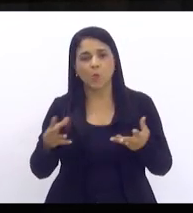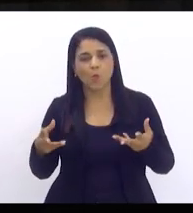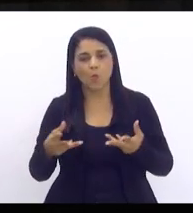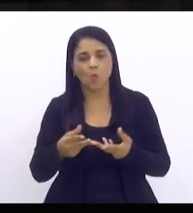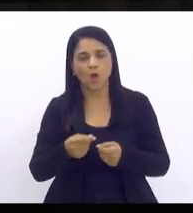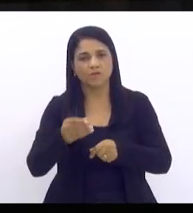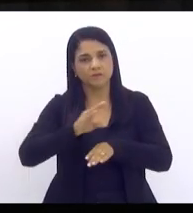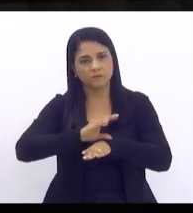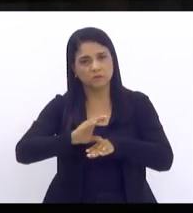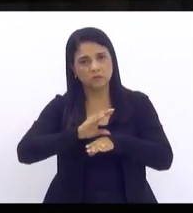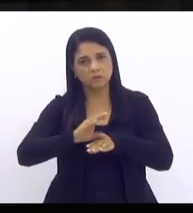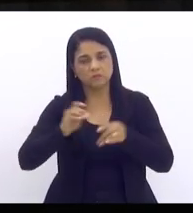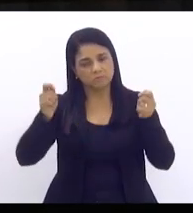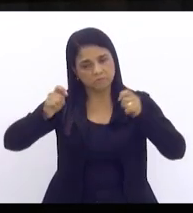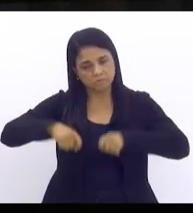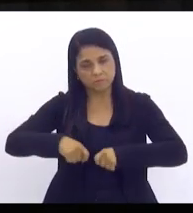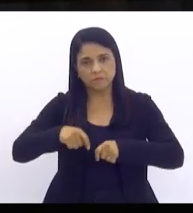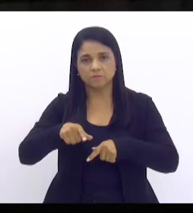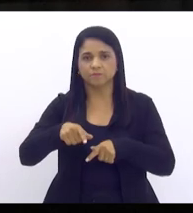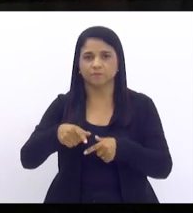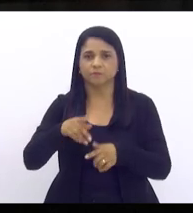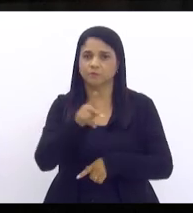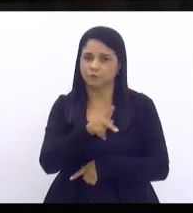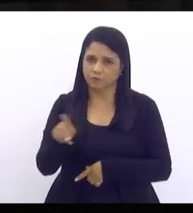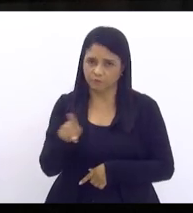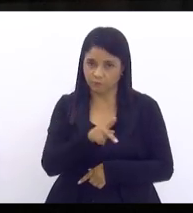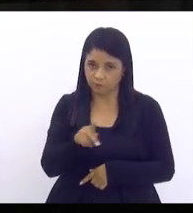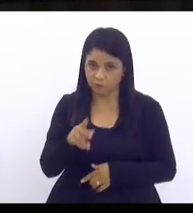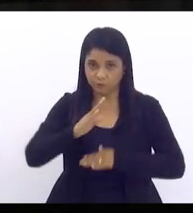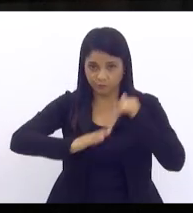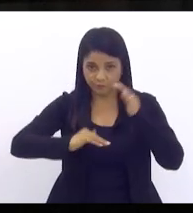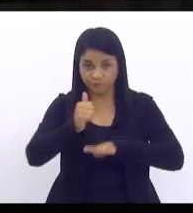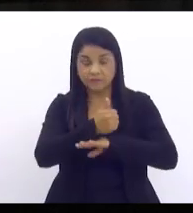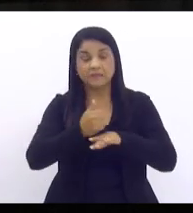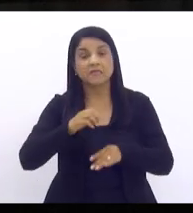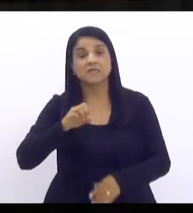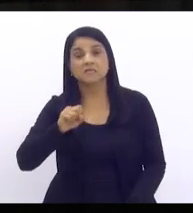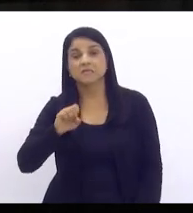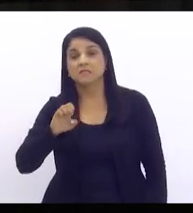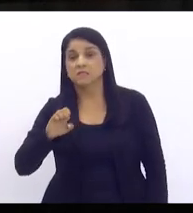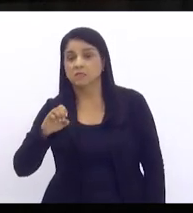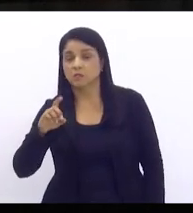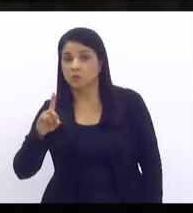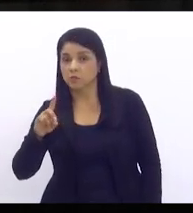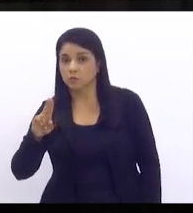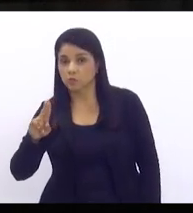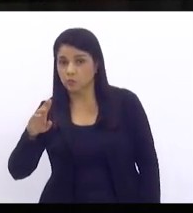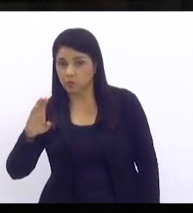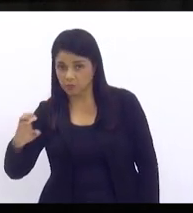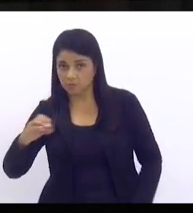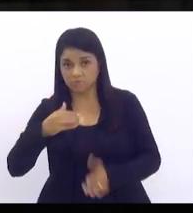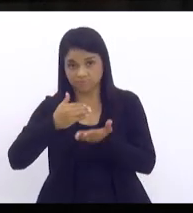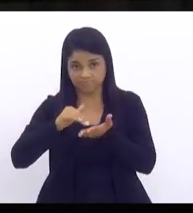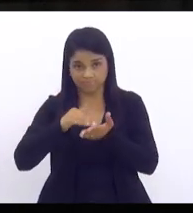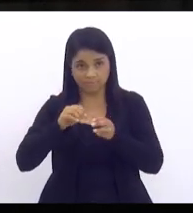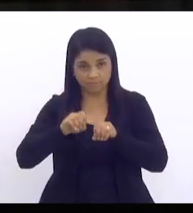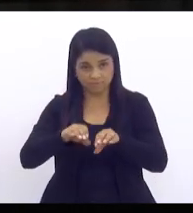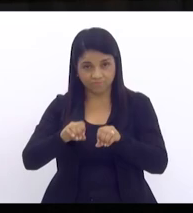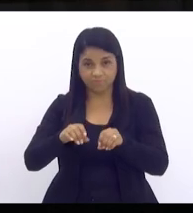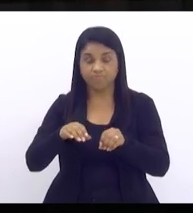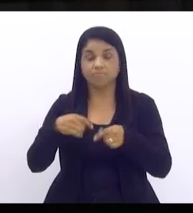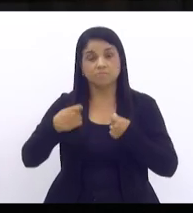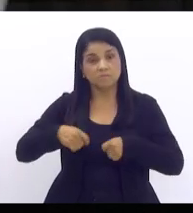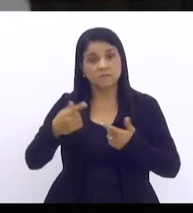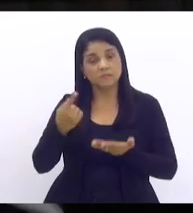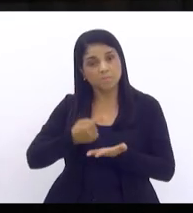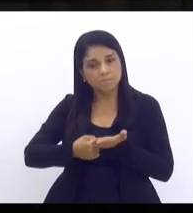e capacitação. Para isso, é preciso que a SEDUC tenha um corpo dirigente muito comprometido. No